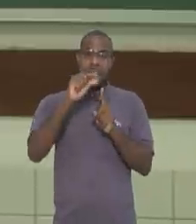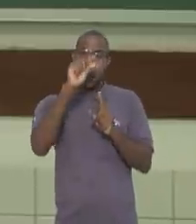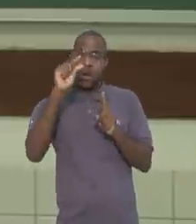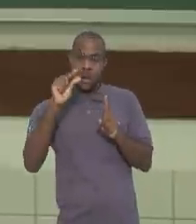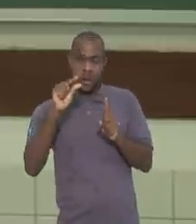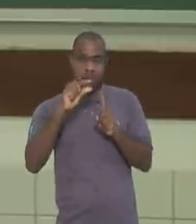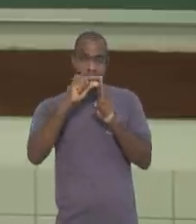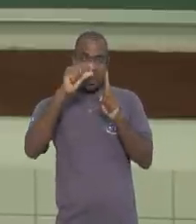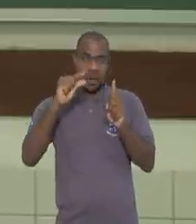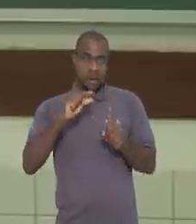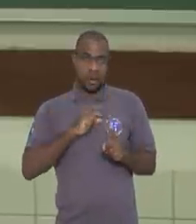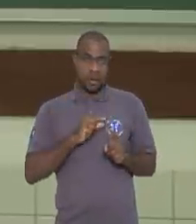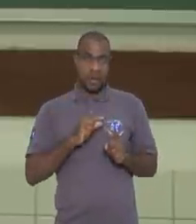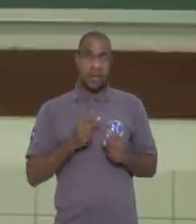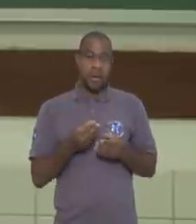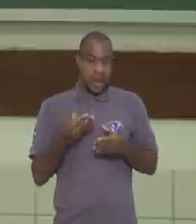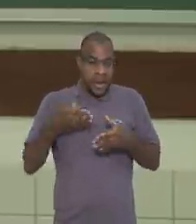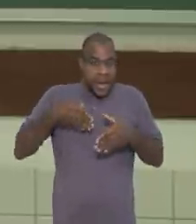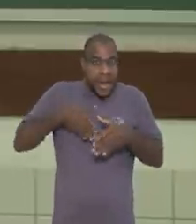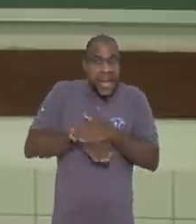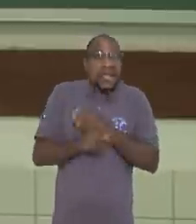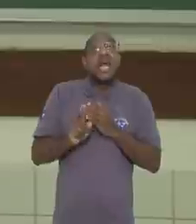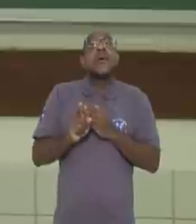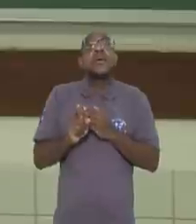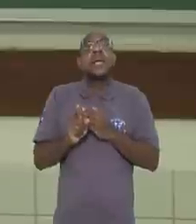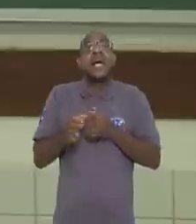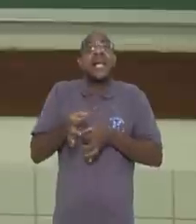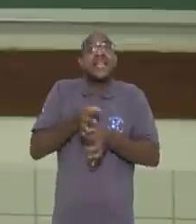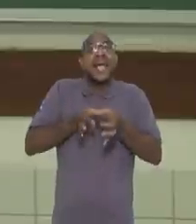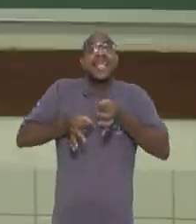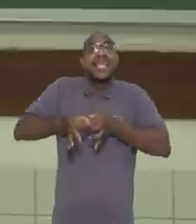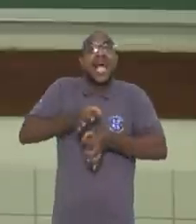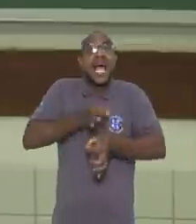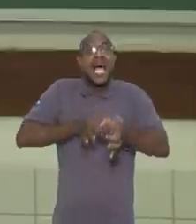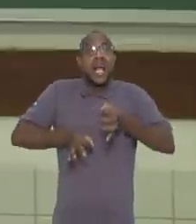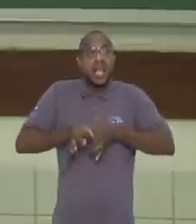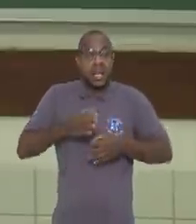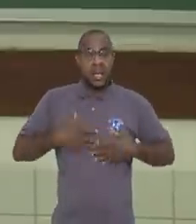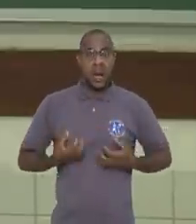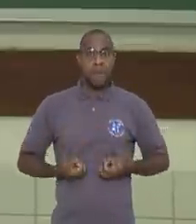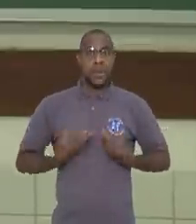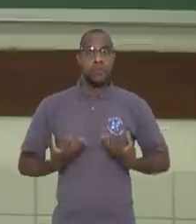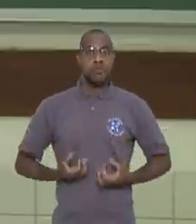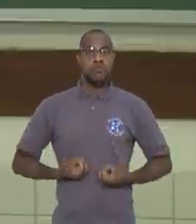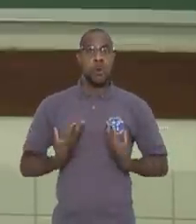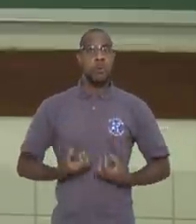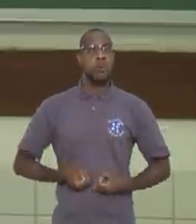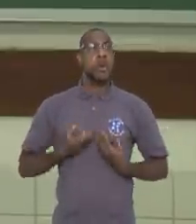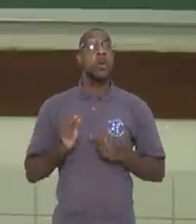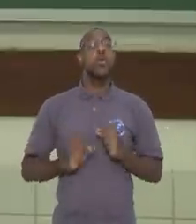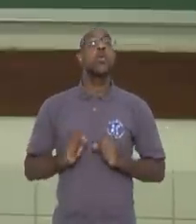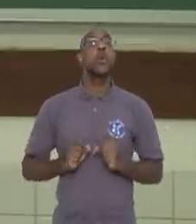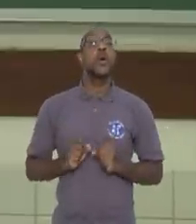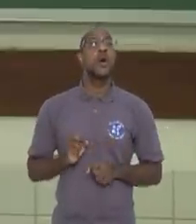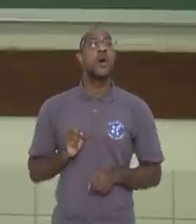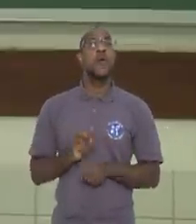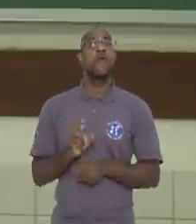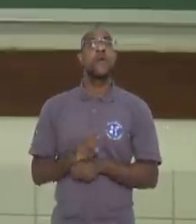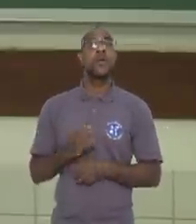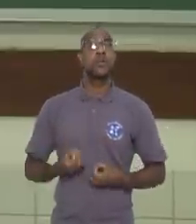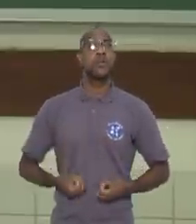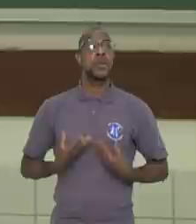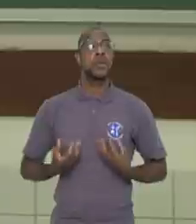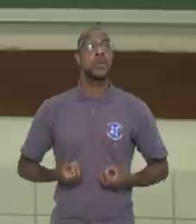DNA, vai entrar dentro das células dela e as células vão começar a produzir, então, a expressar esse gene das espículas do vírus do